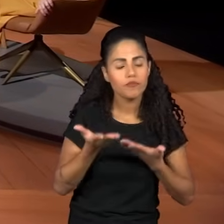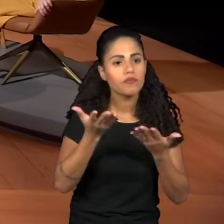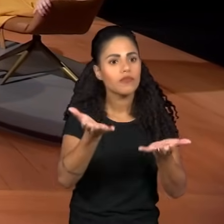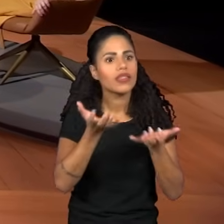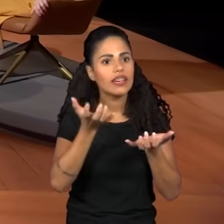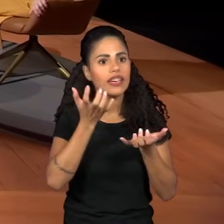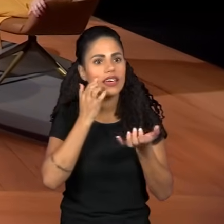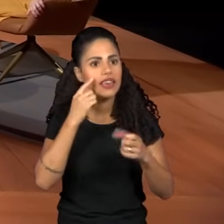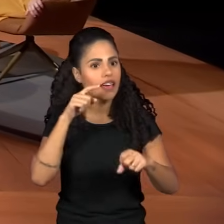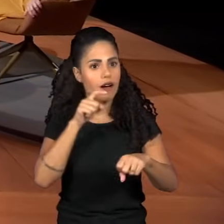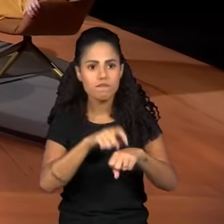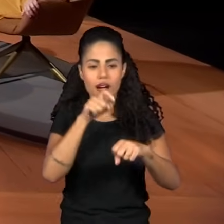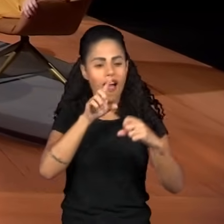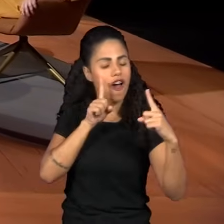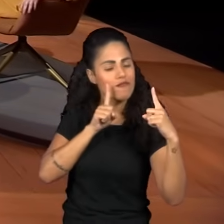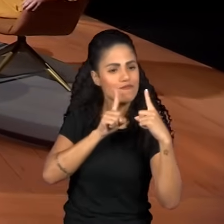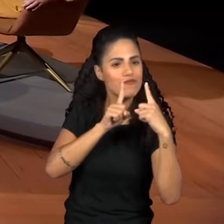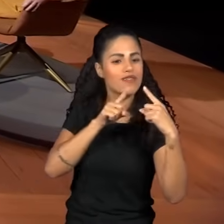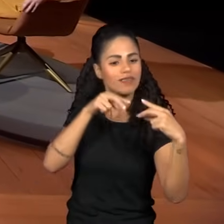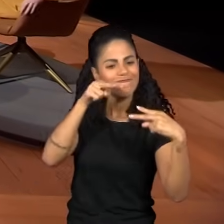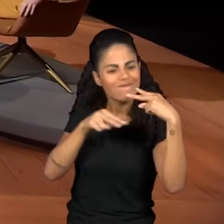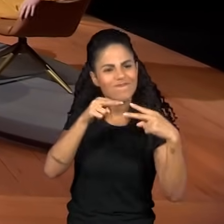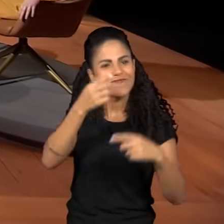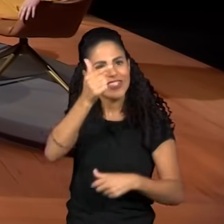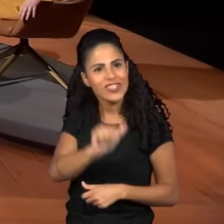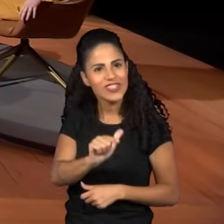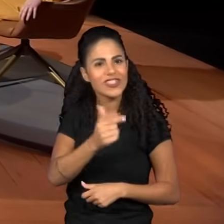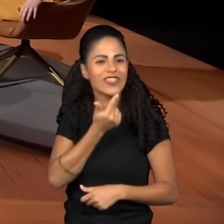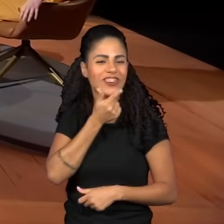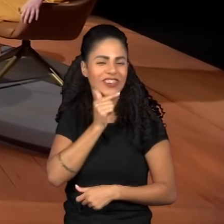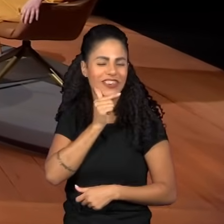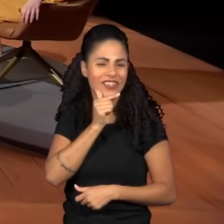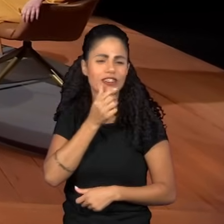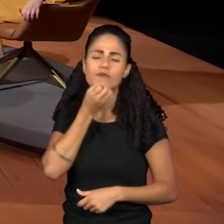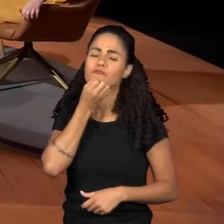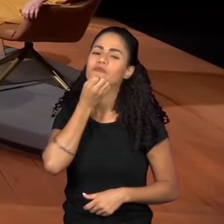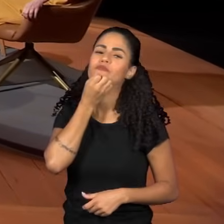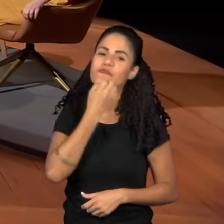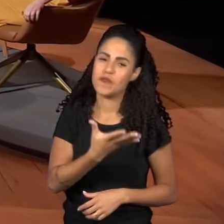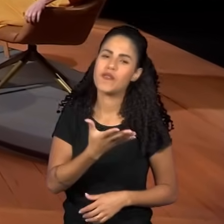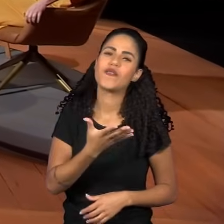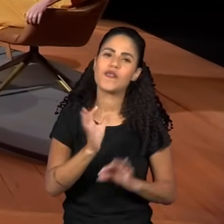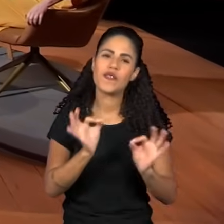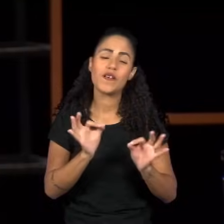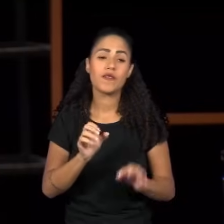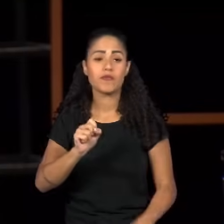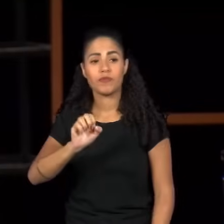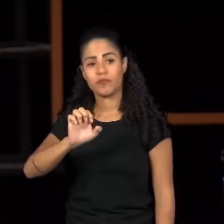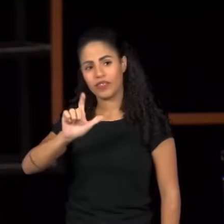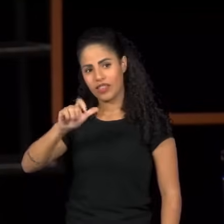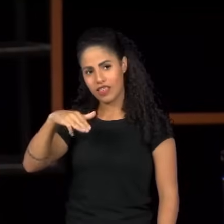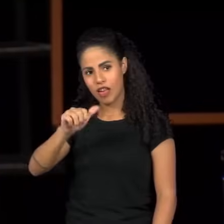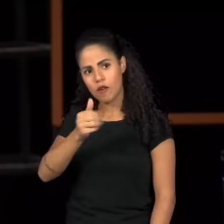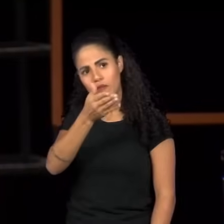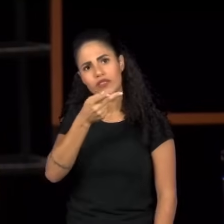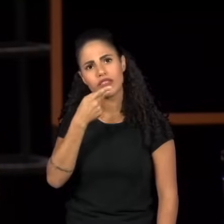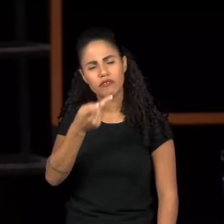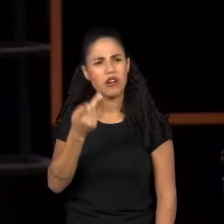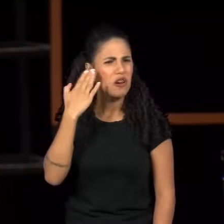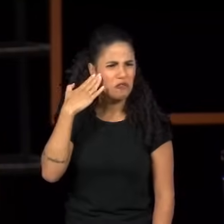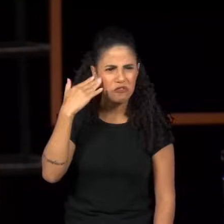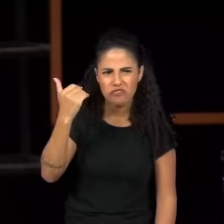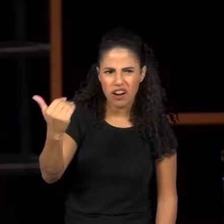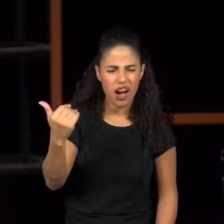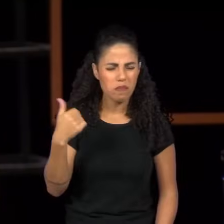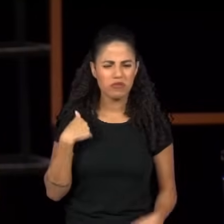com vocês. Né? Volta. Gente, muito bom. Selma, você disse que nunca ligou muito para a fama,